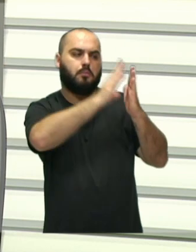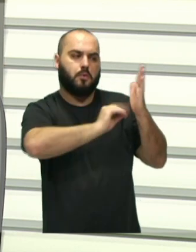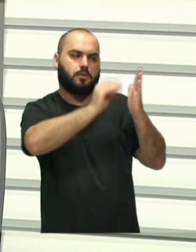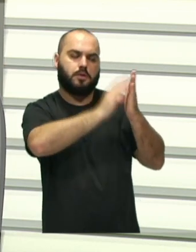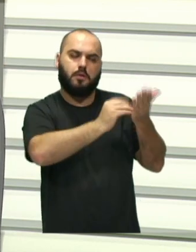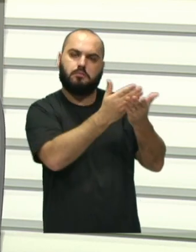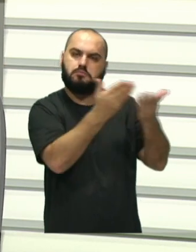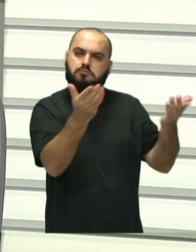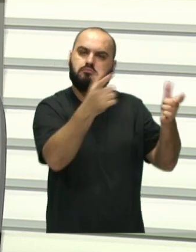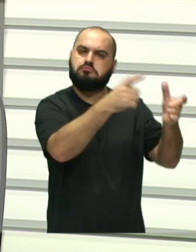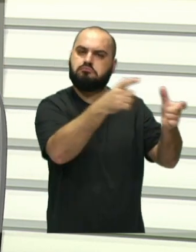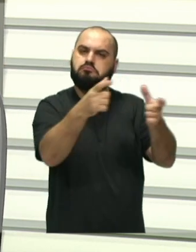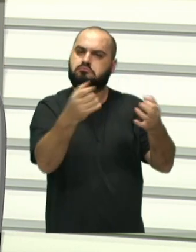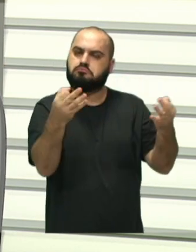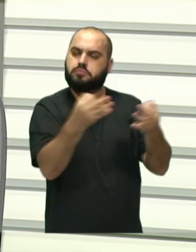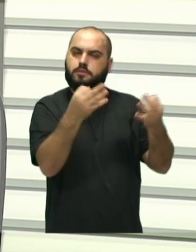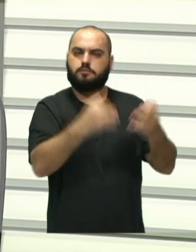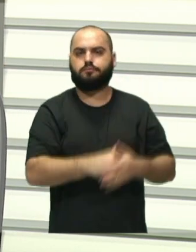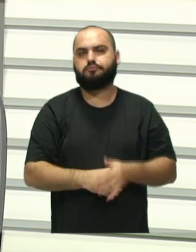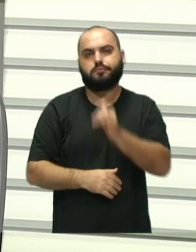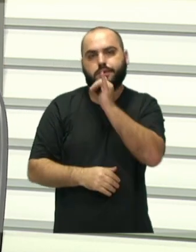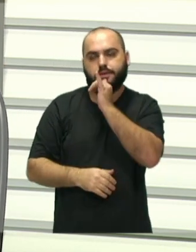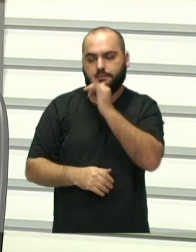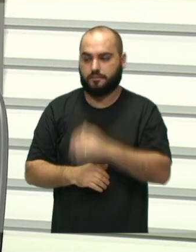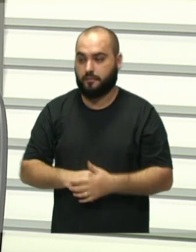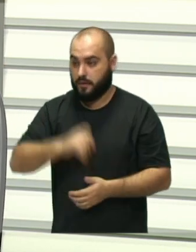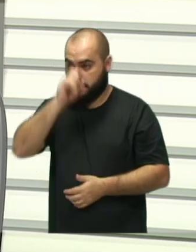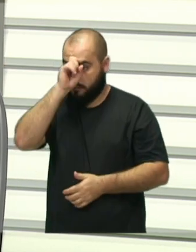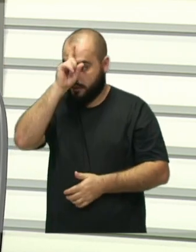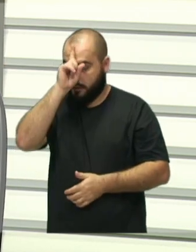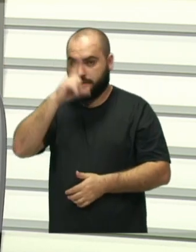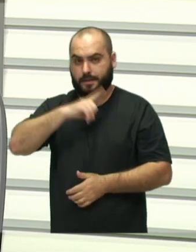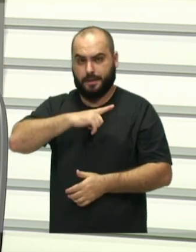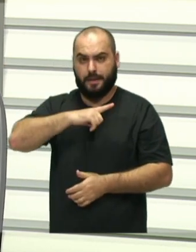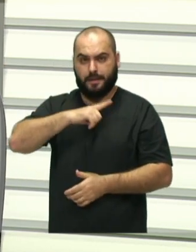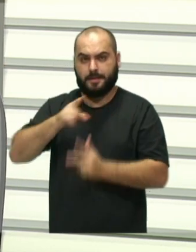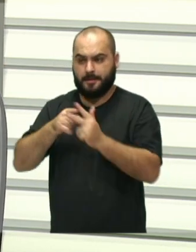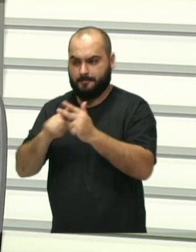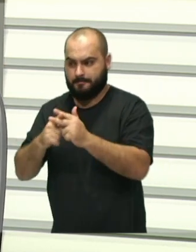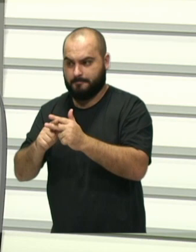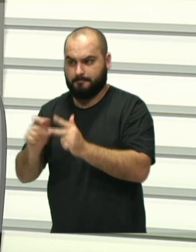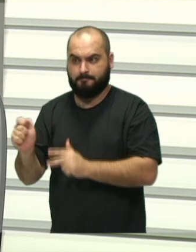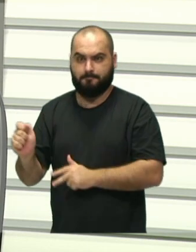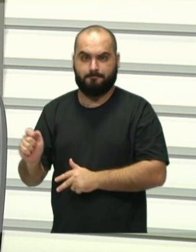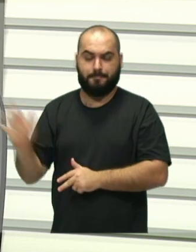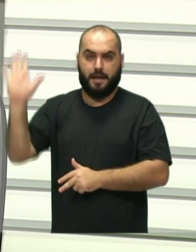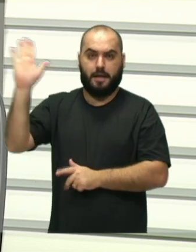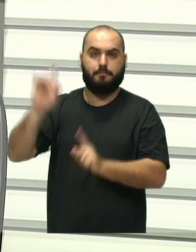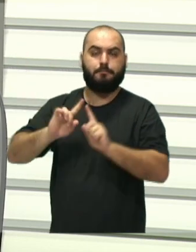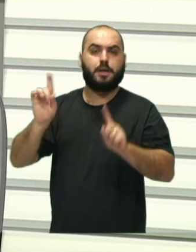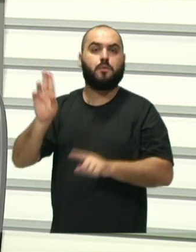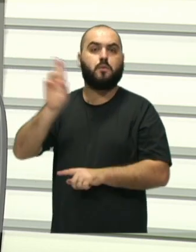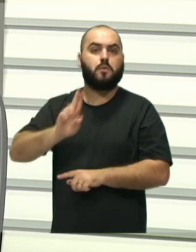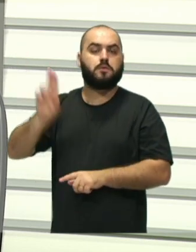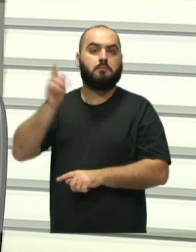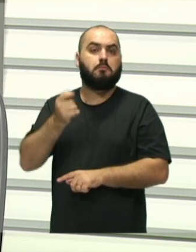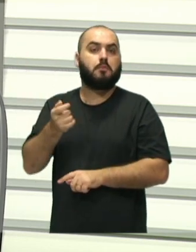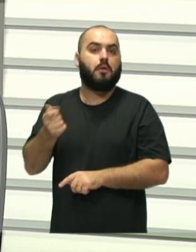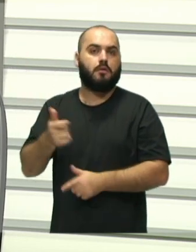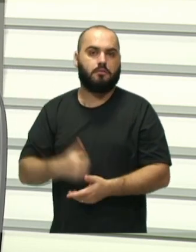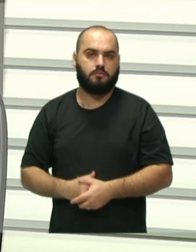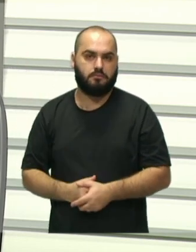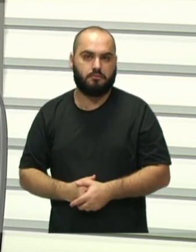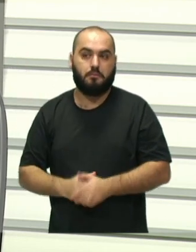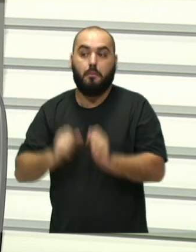funciona o que que acontece Às vezes o hospital tem um equipamento que ela é caríssimo e é pouco utilizado ele pode potencializar